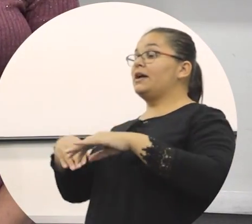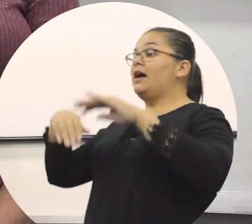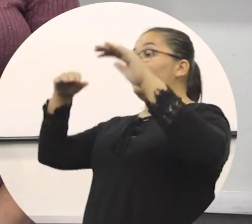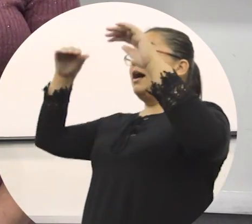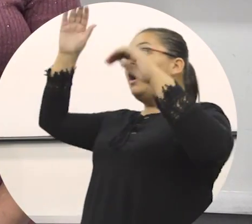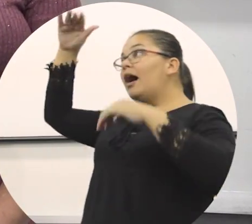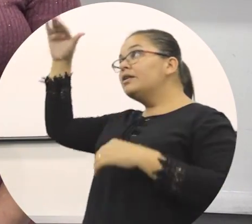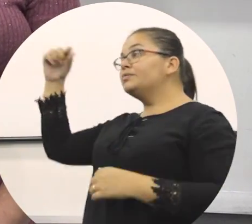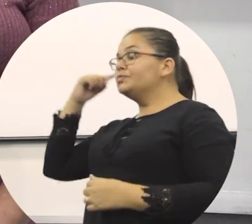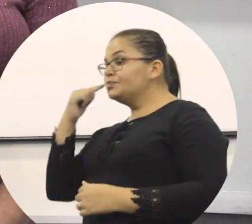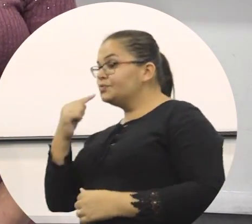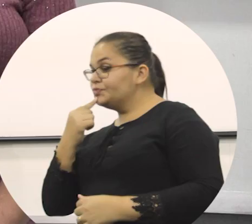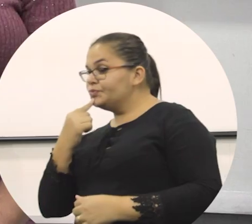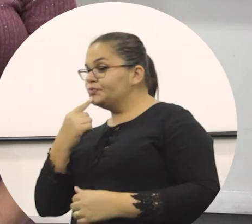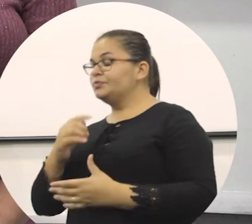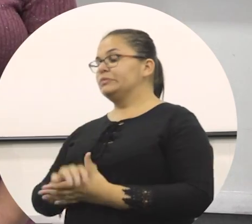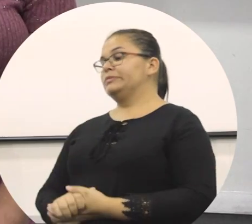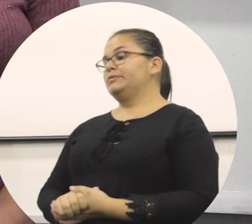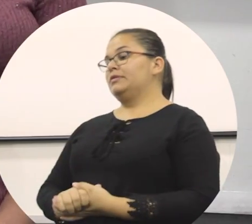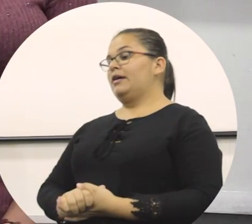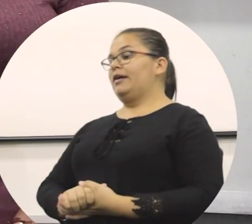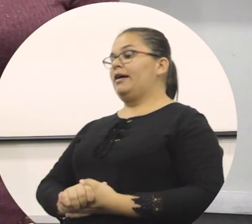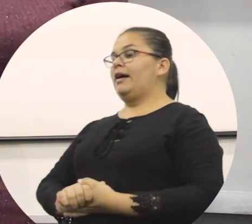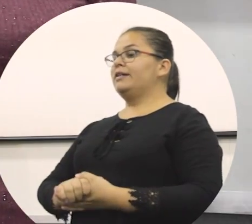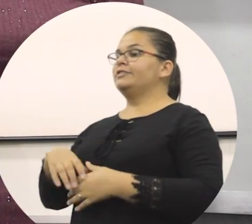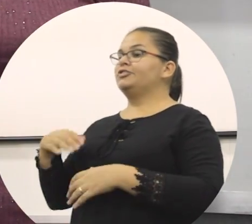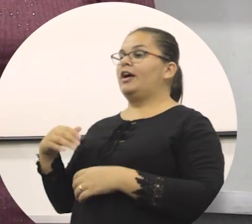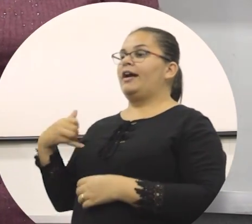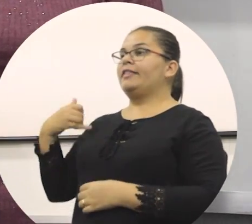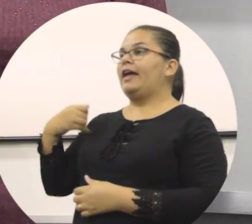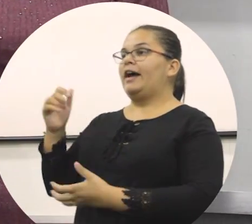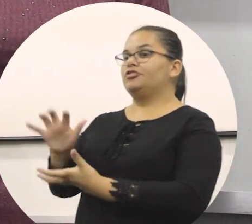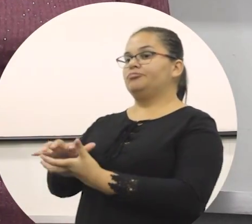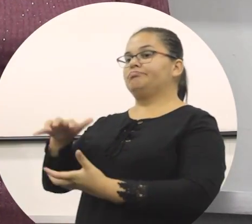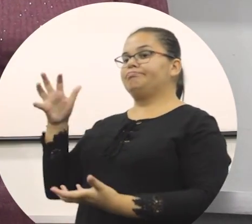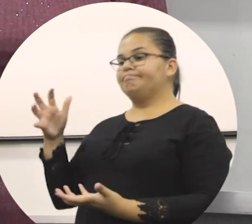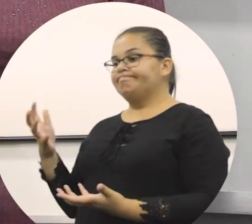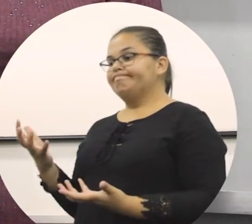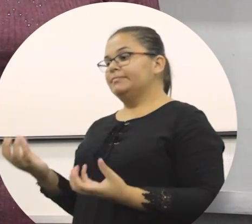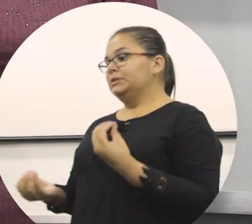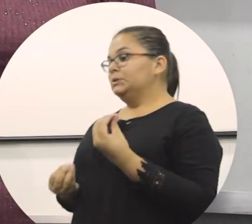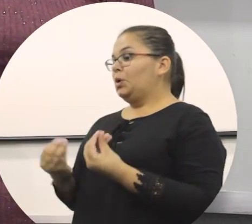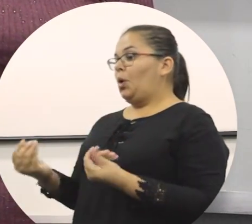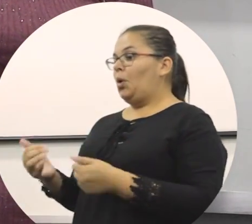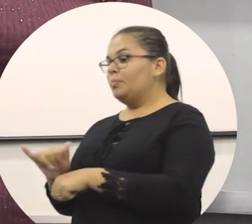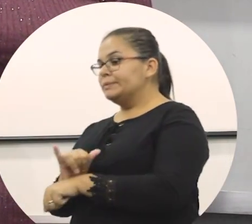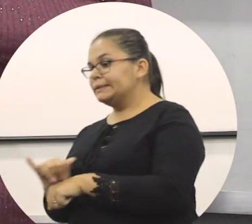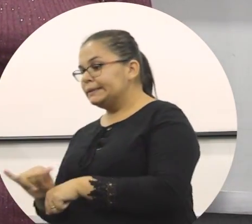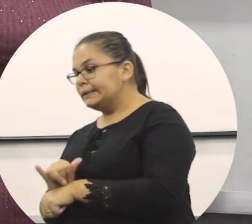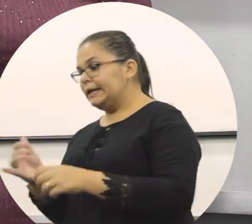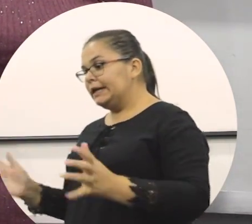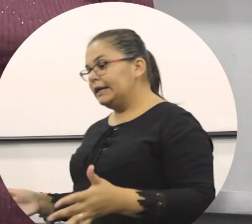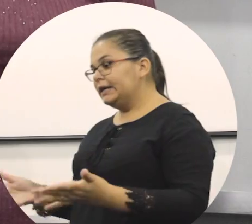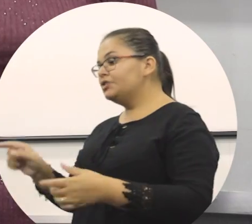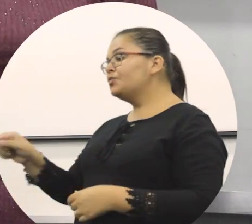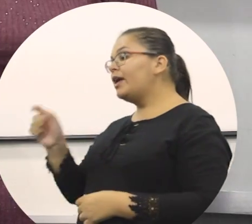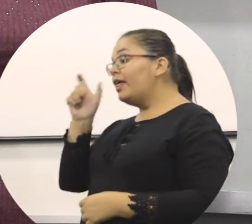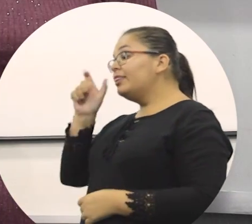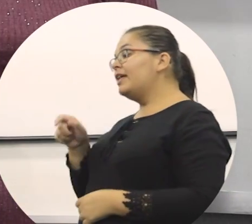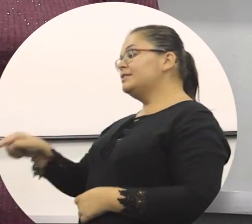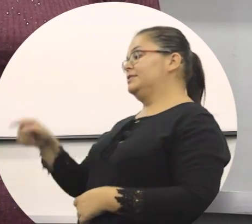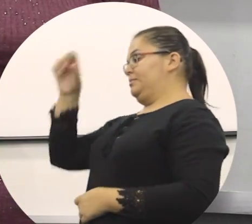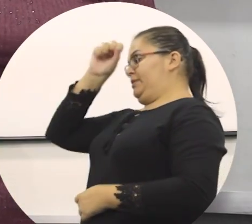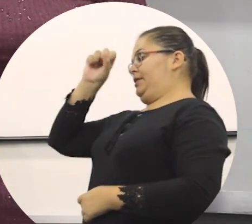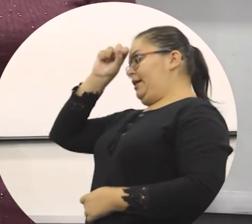chegam para as escolas numa fase já avançada, numa idade avançada, e quais são os núcleos de interesse para essas